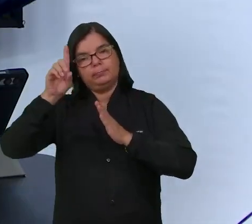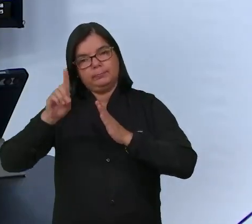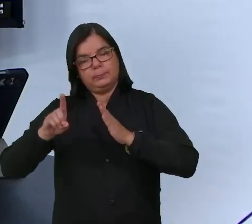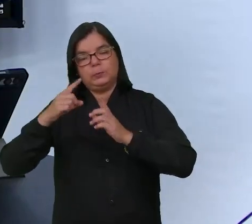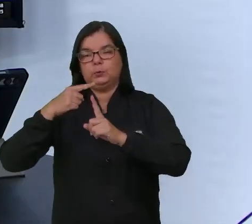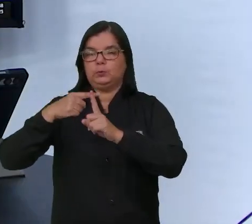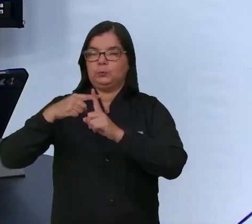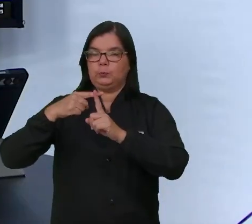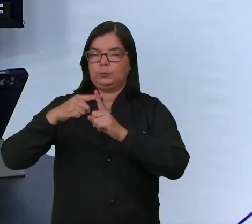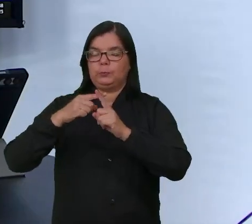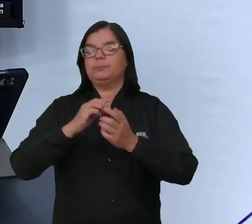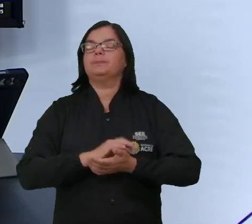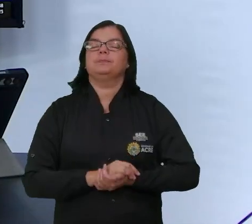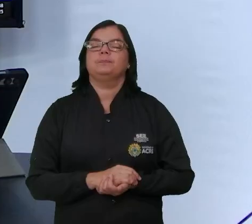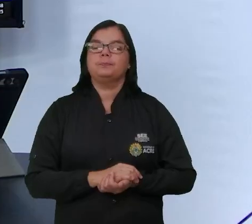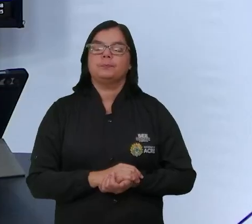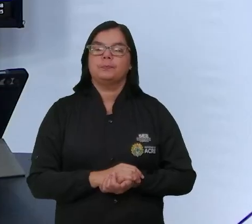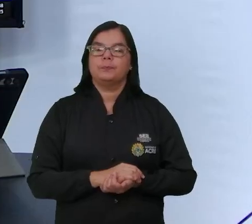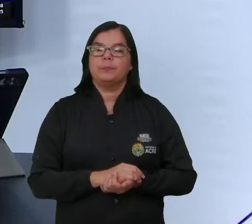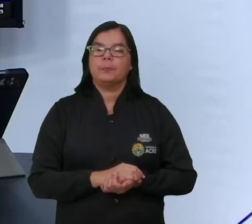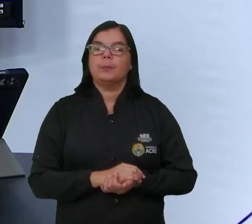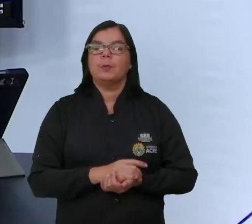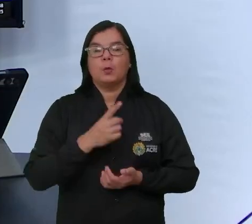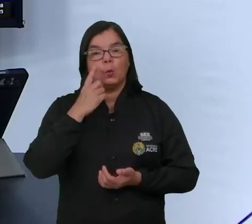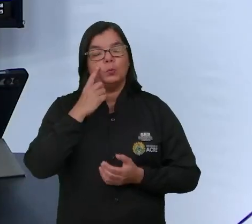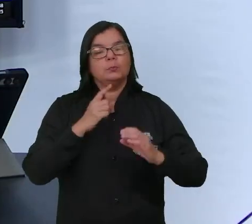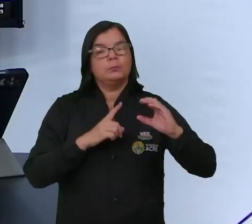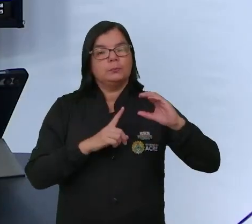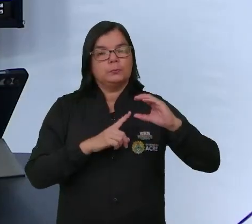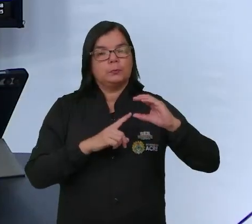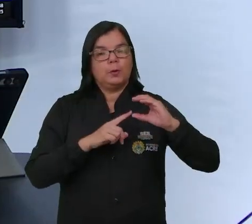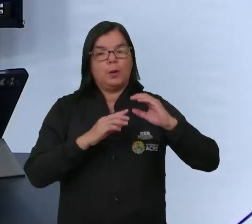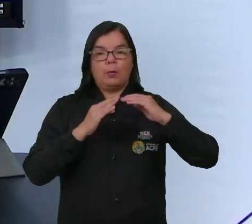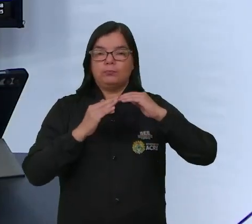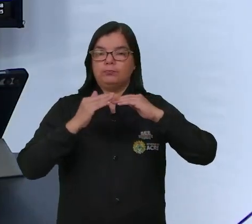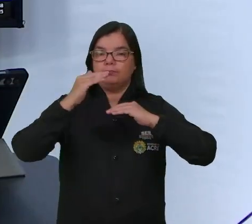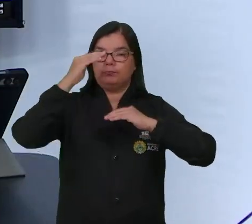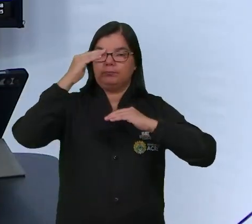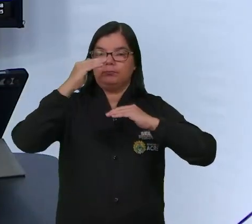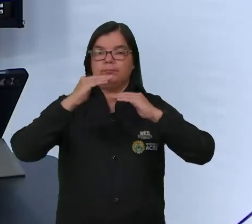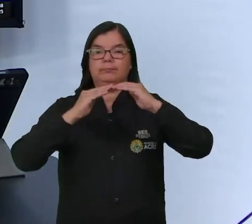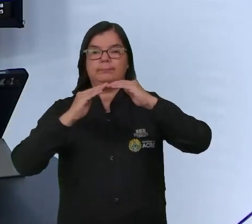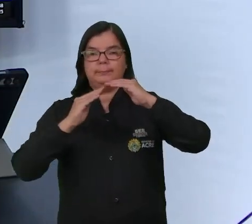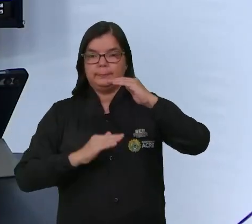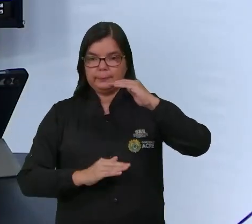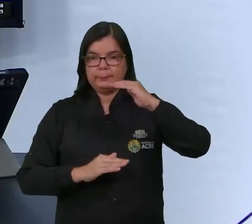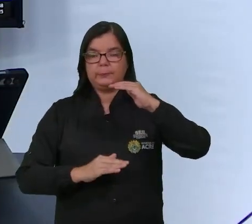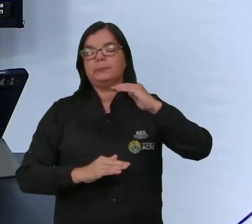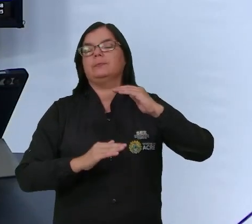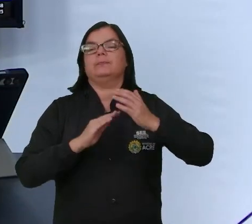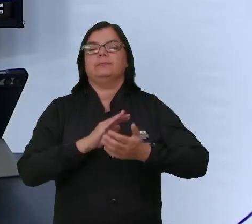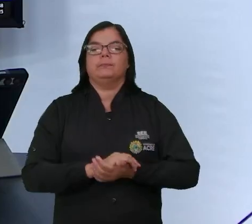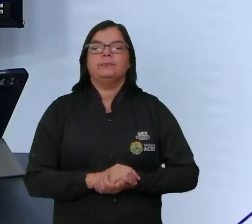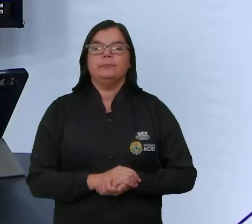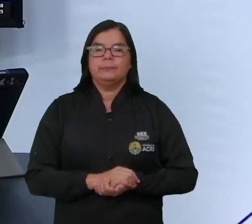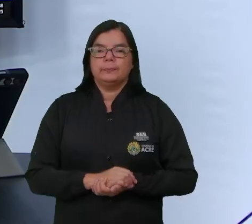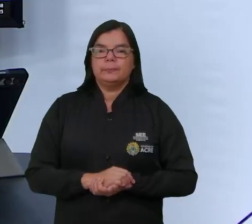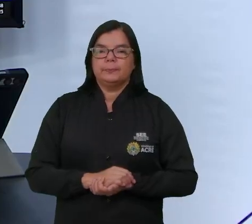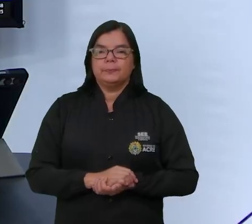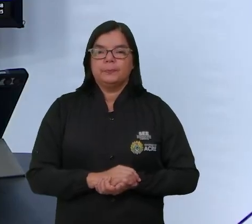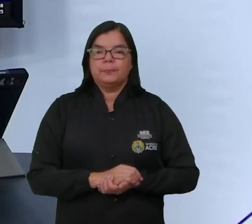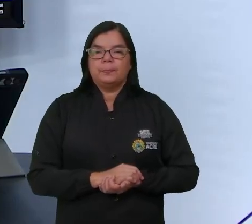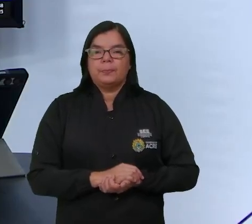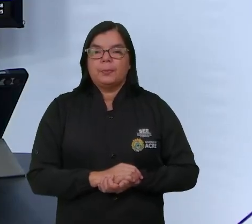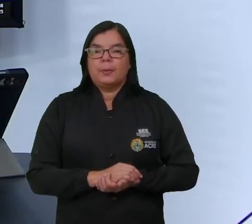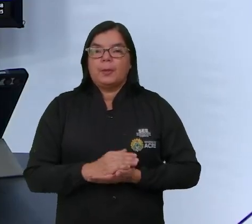para a parte positiva. E de novo, o C, ele levanta e desce a parábola. Pois